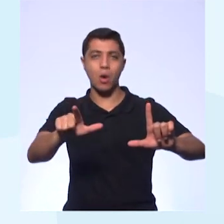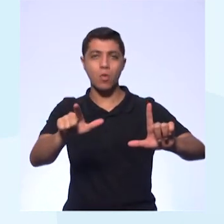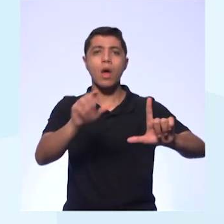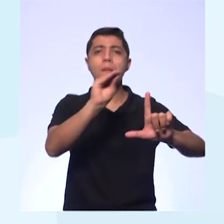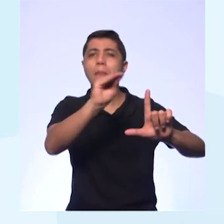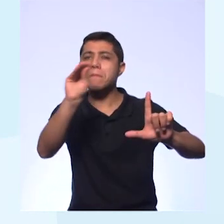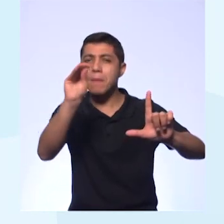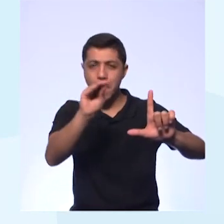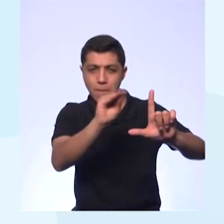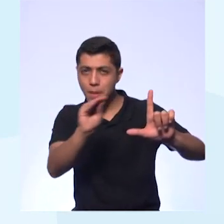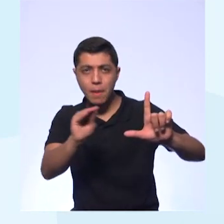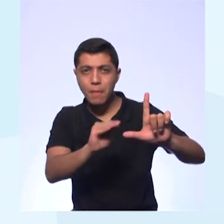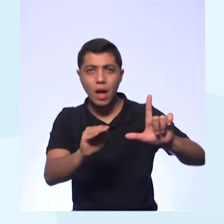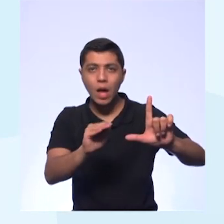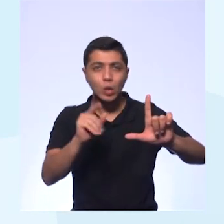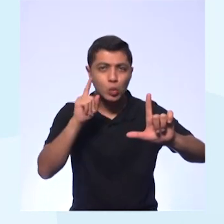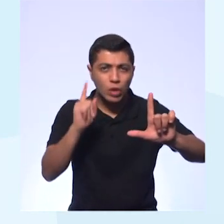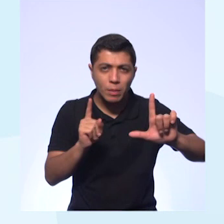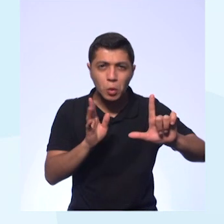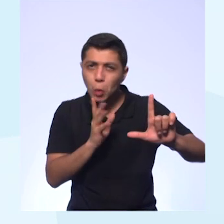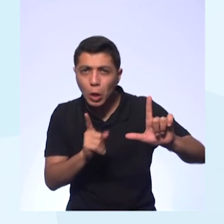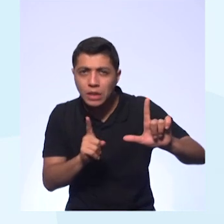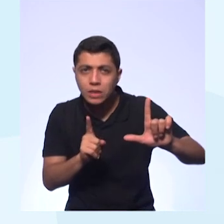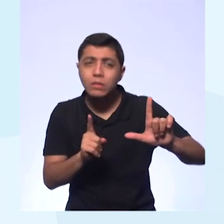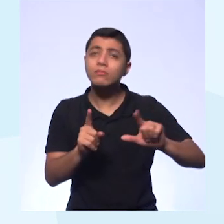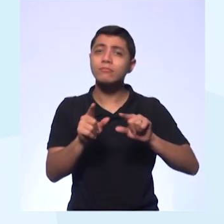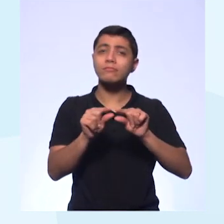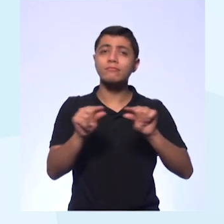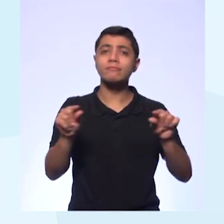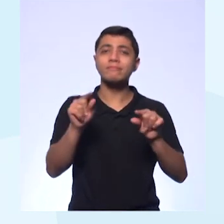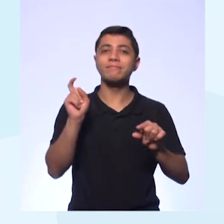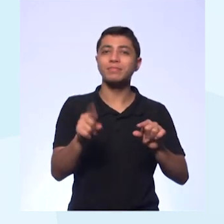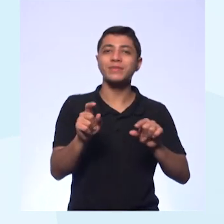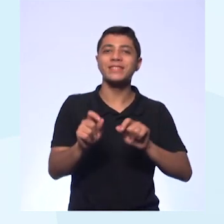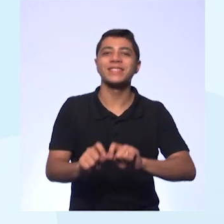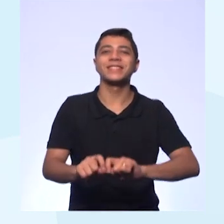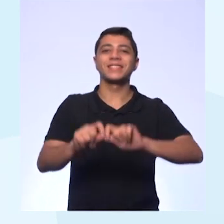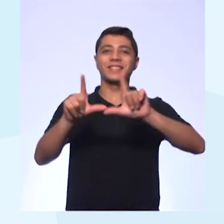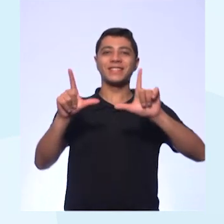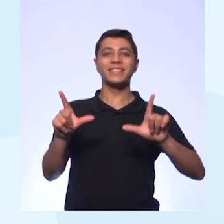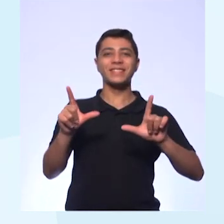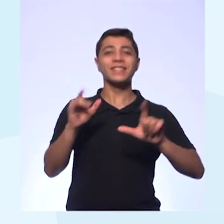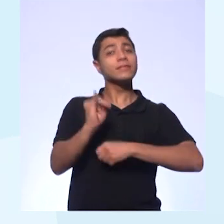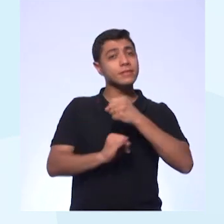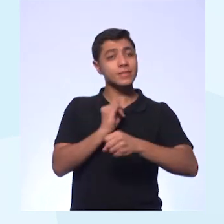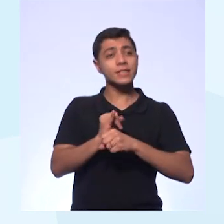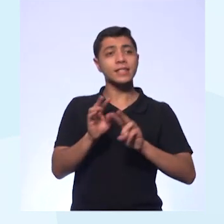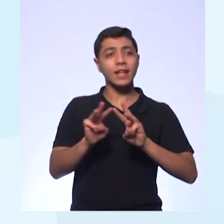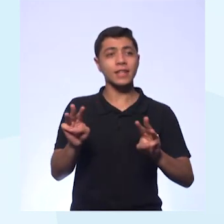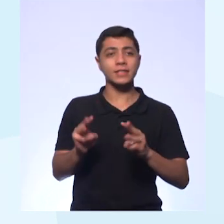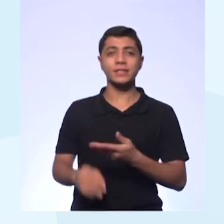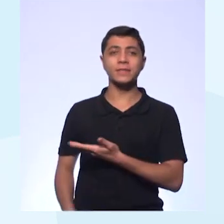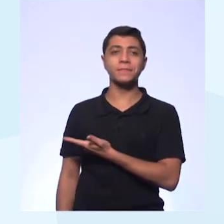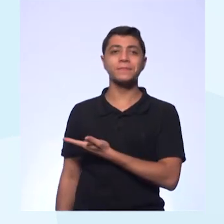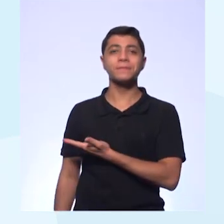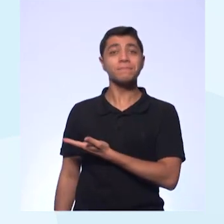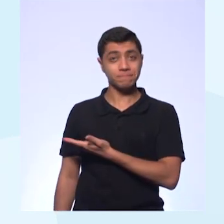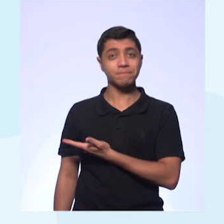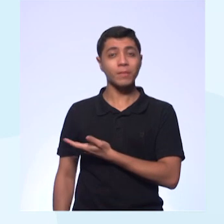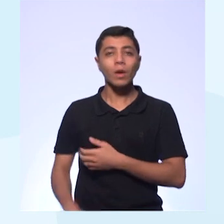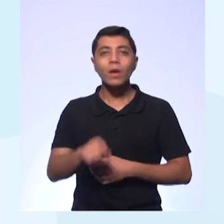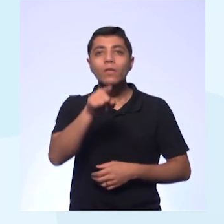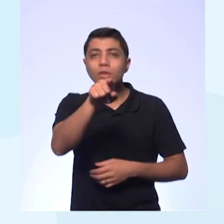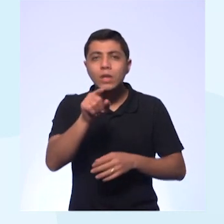aprender como faz. E se vocês quiserem mostrar para a gente como que ficou o seu mapa mental, coloque nas redes sociais com a